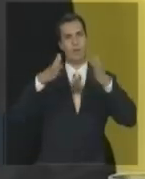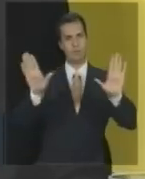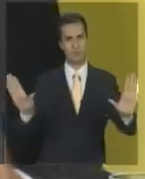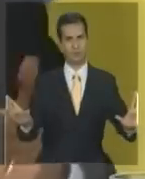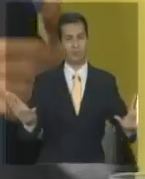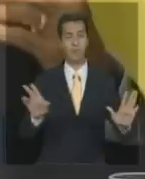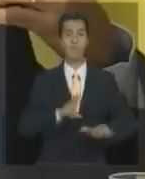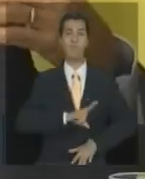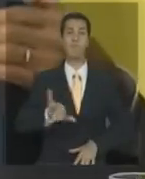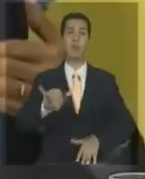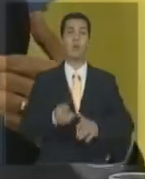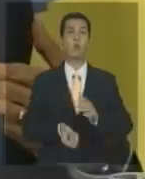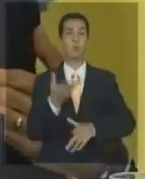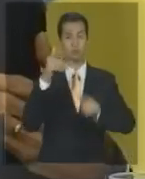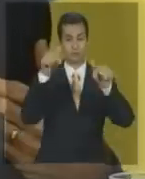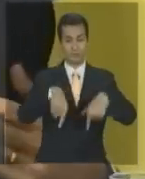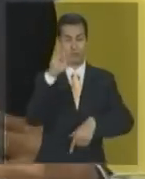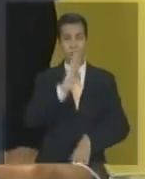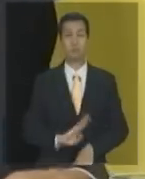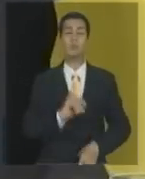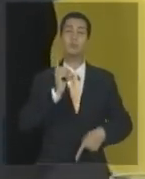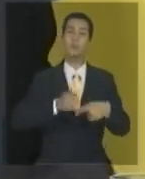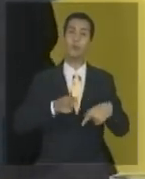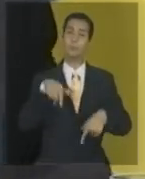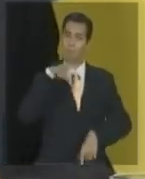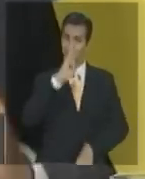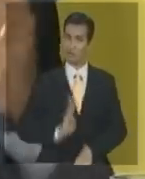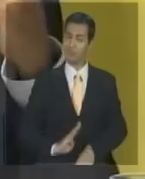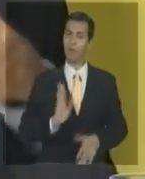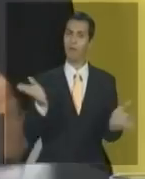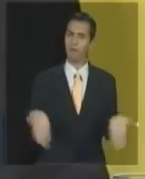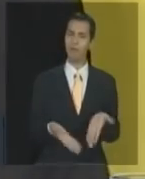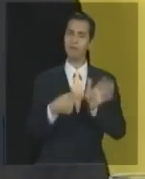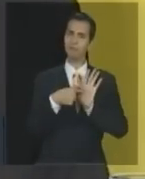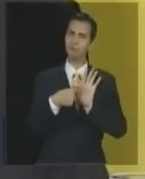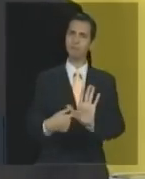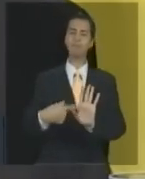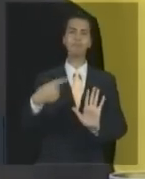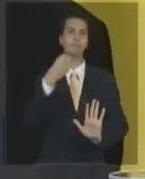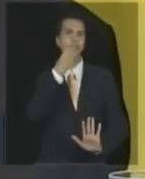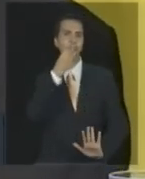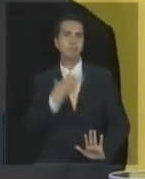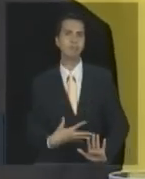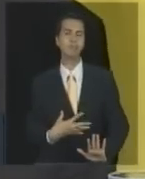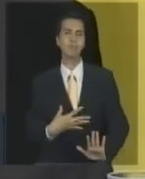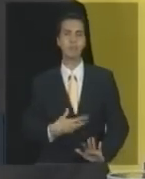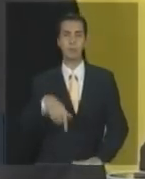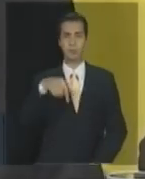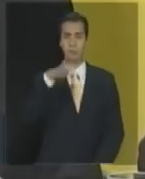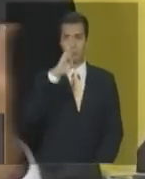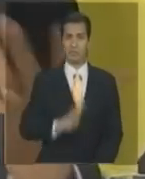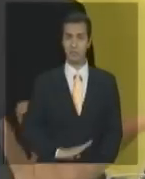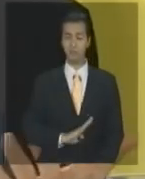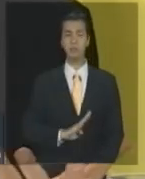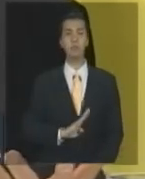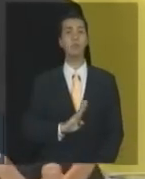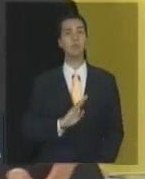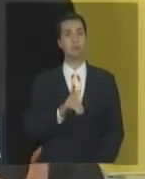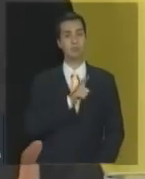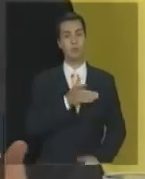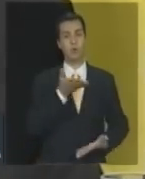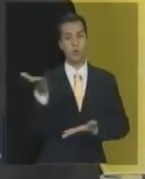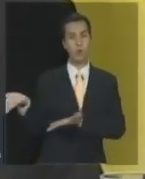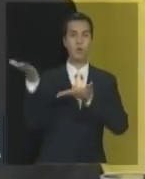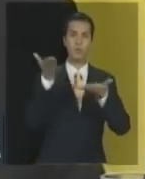no Brasil por tudo isso, por todo esse histórico. O Brasil foi chamado para ser o primeiro parceiro, não foi por